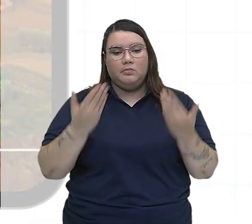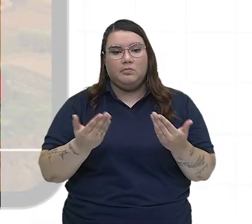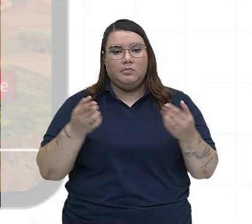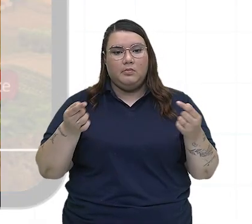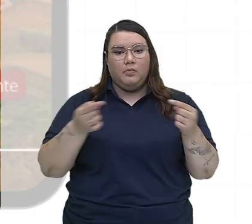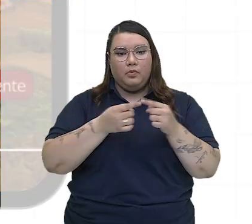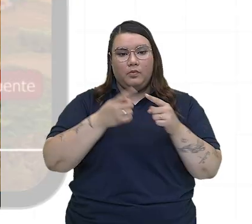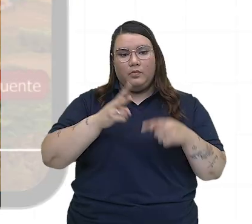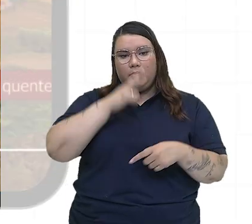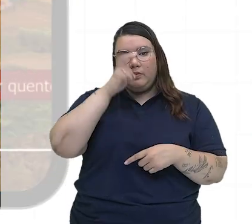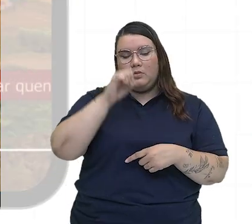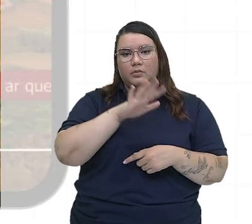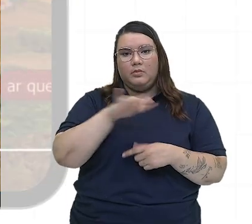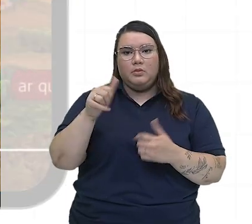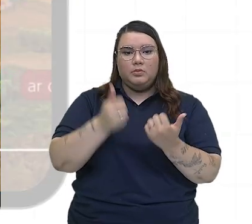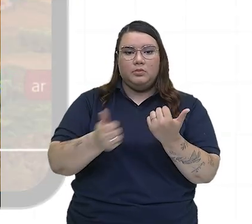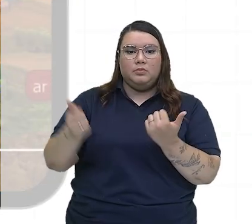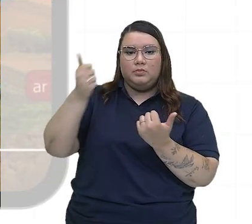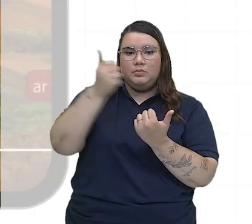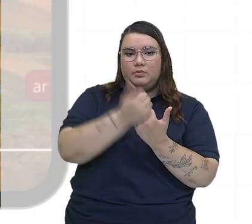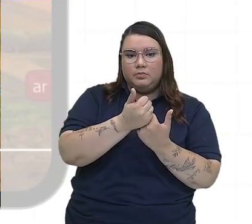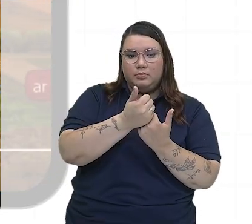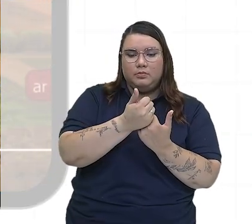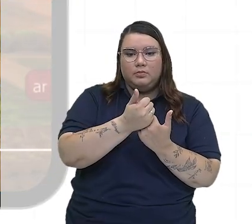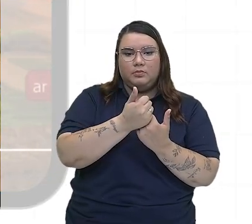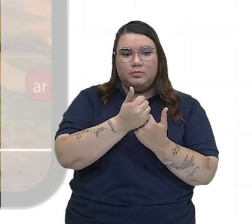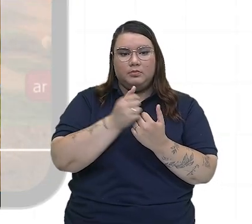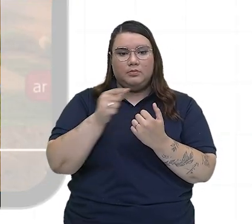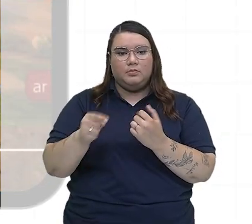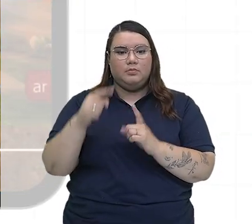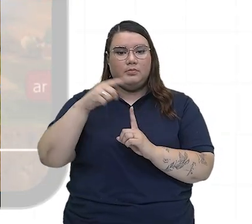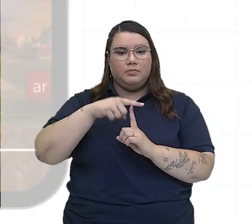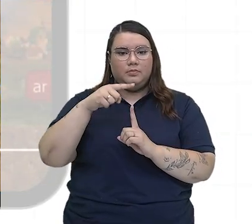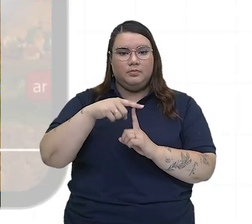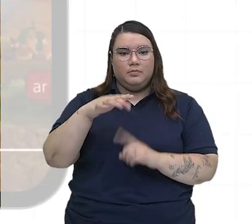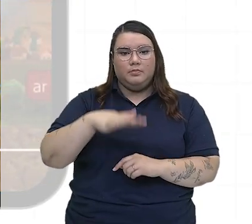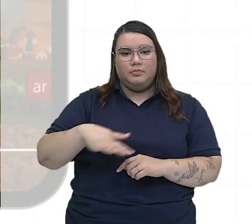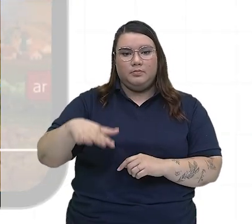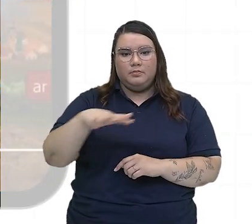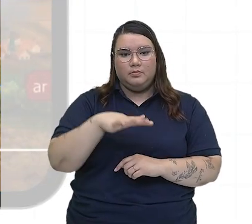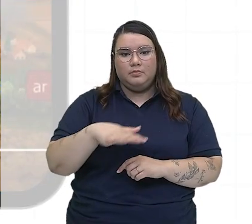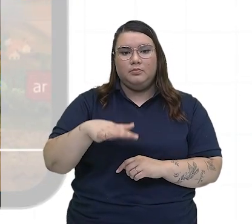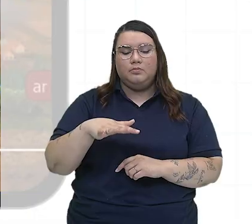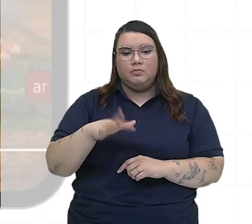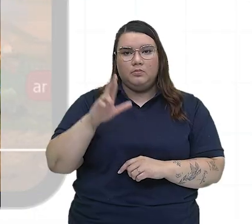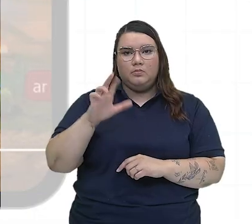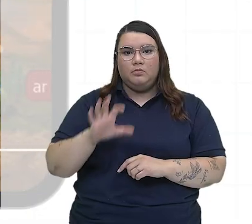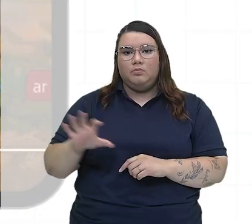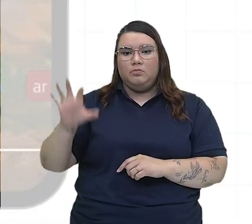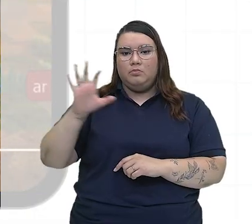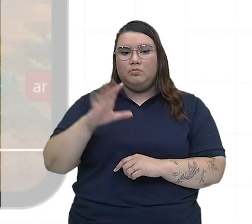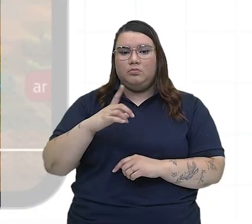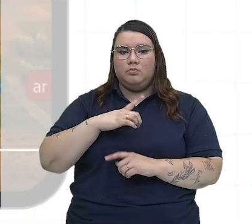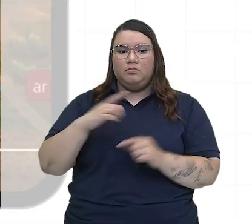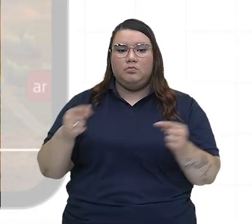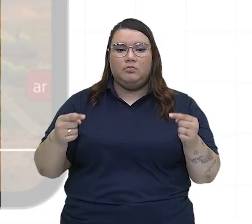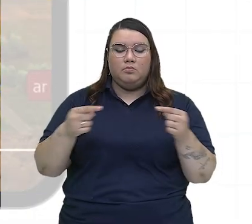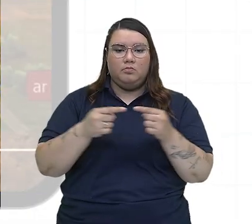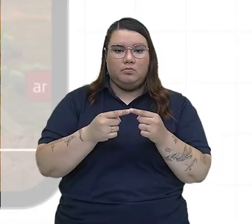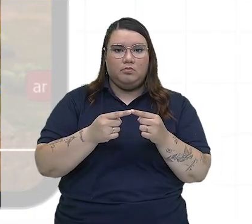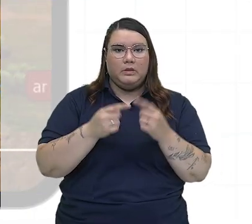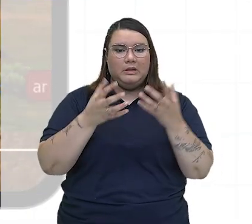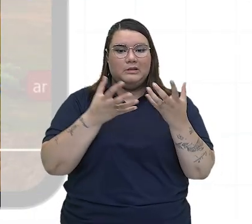ser mais forte, ela vai substituindo essa parte da região que estava com um clima